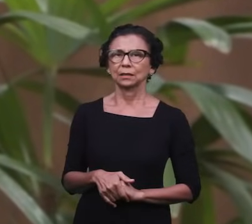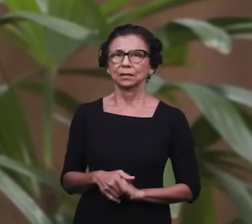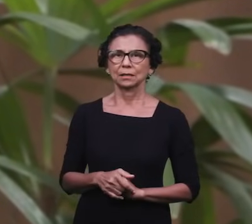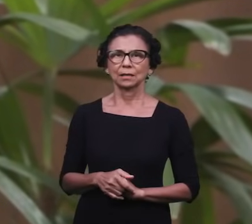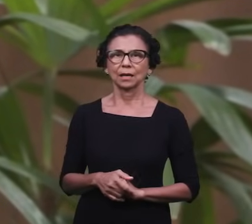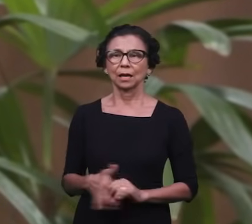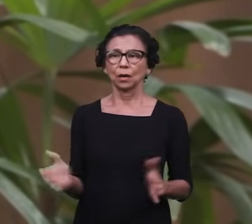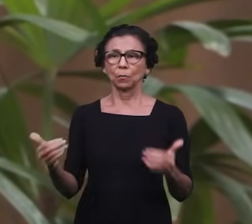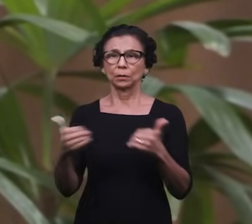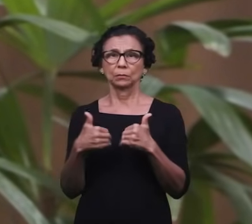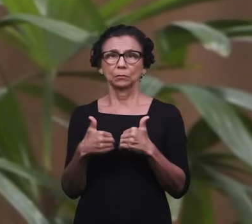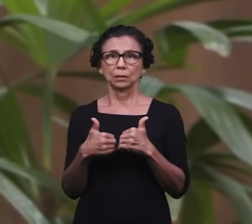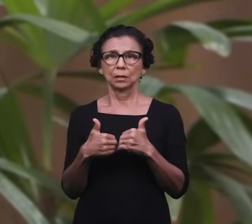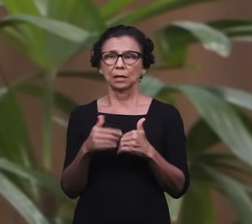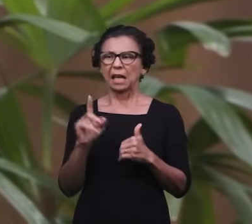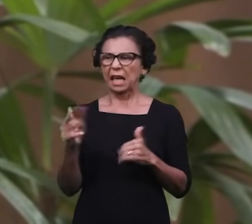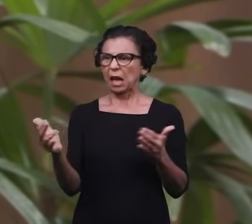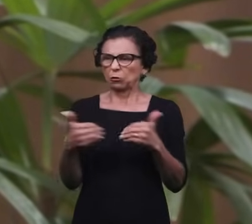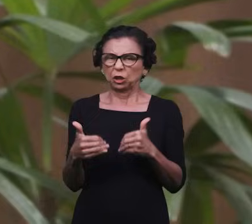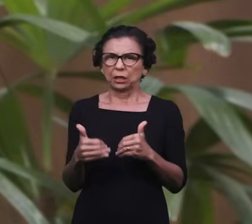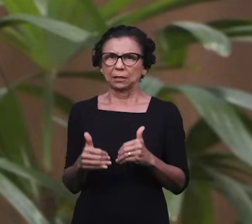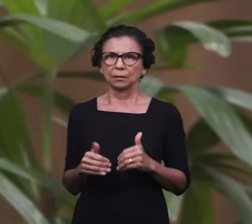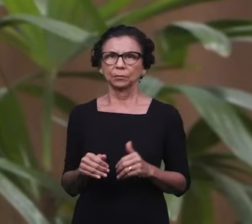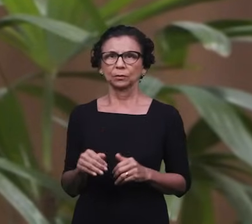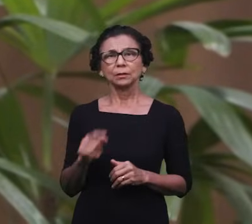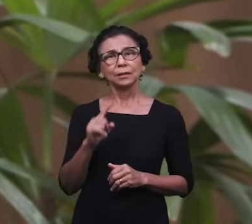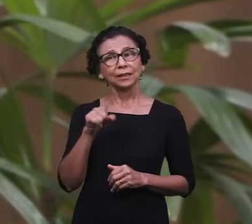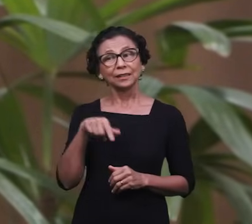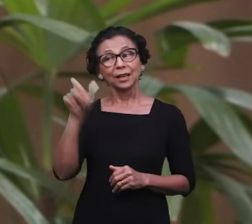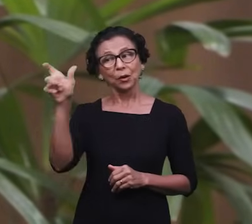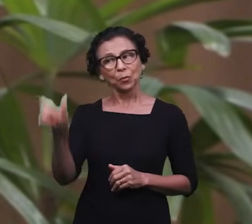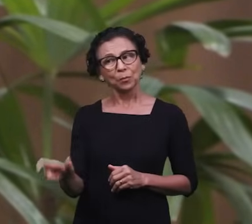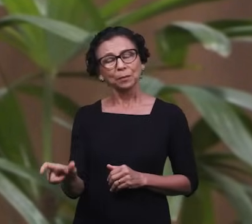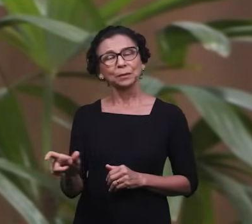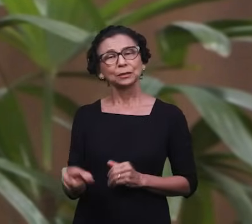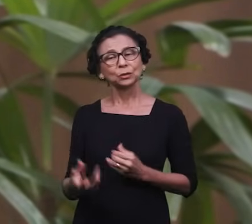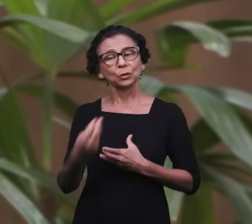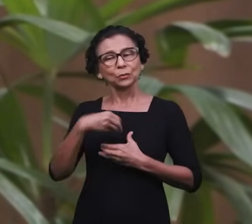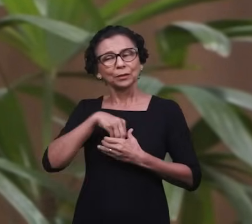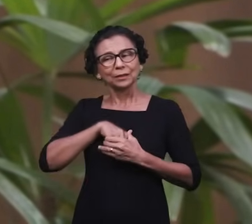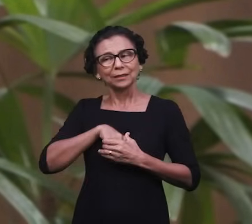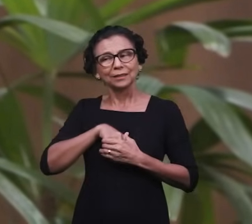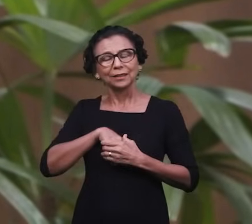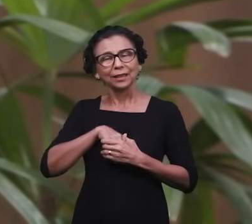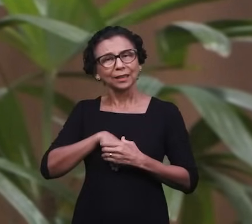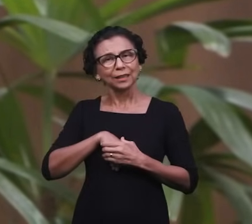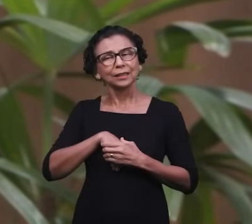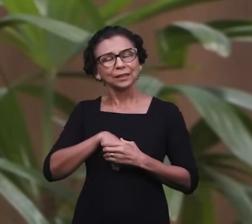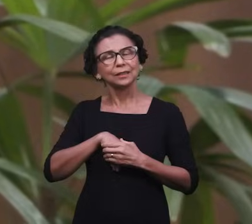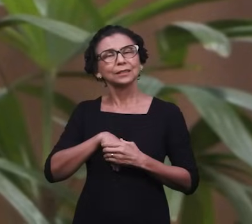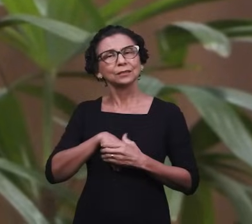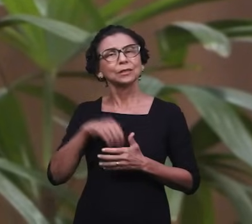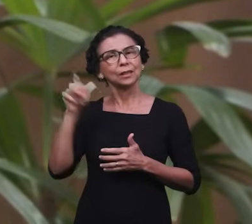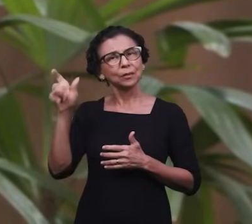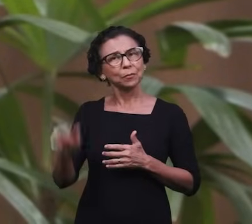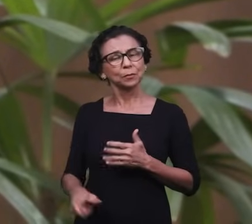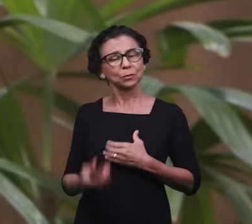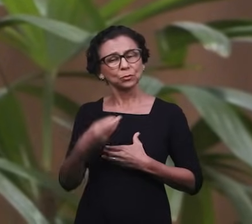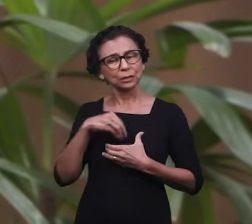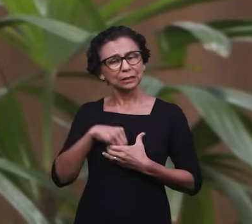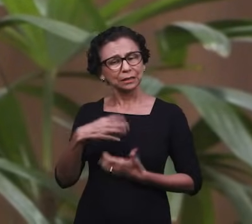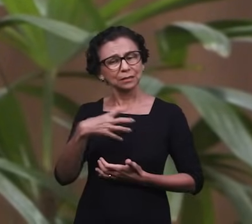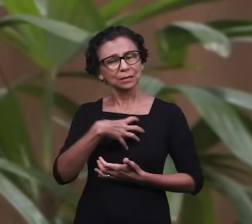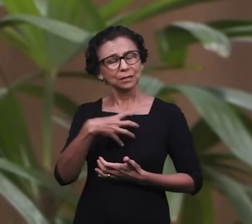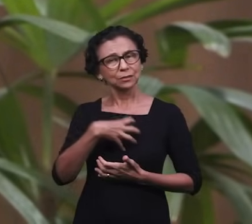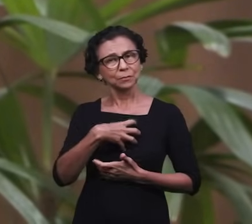pessoa. E é preciso conhecer mais dessa pessoa. Ele não deixou de desenvolver um sujeito ali porque ele ganhou um